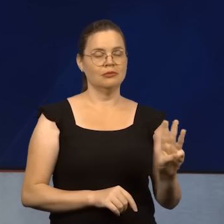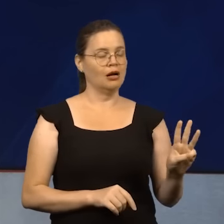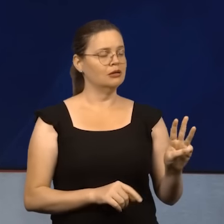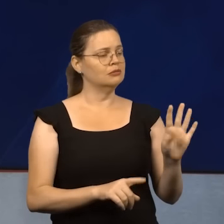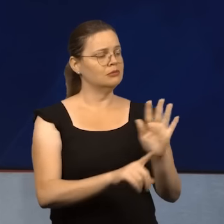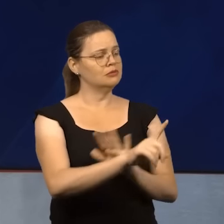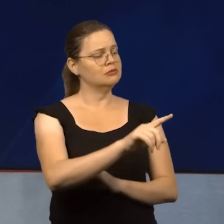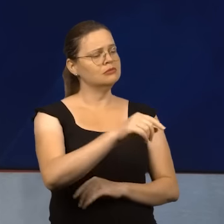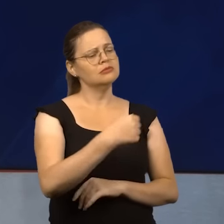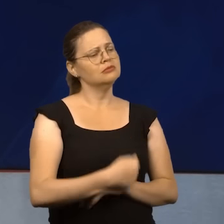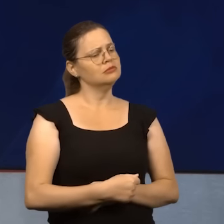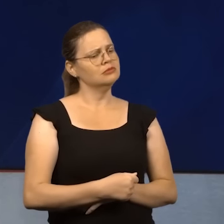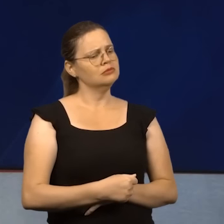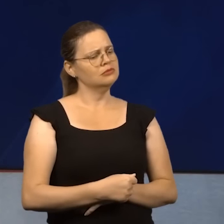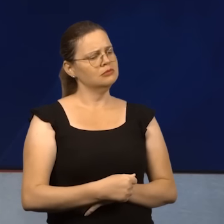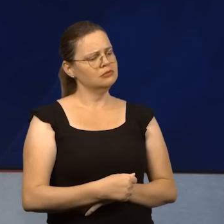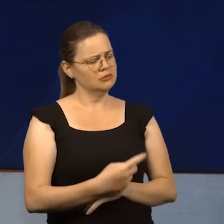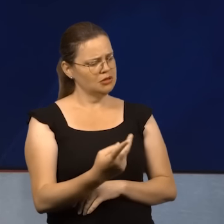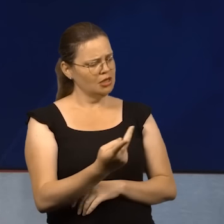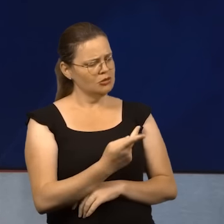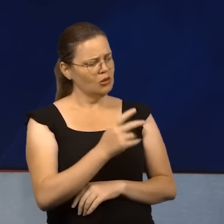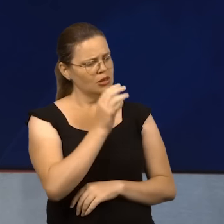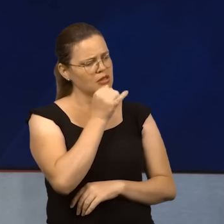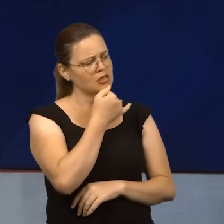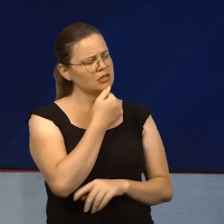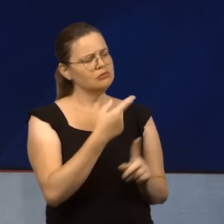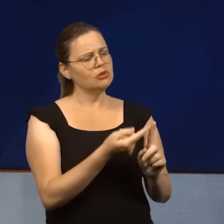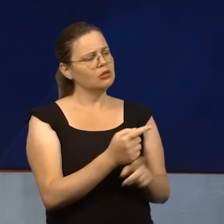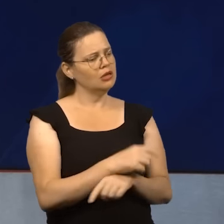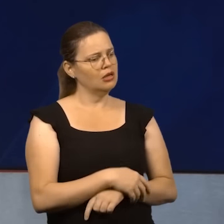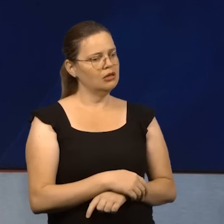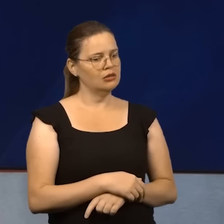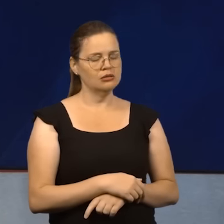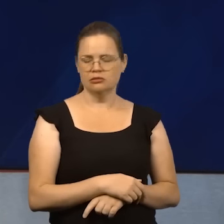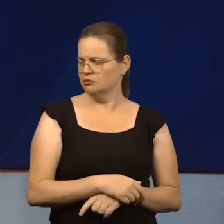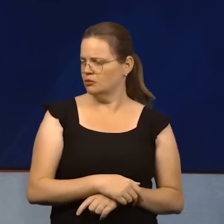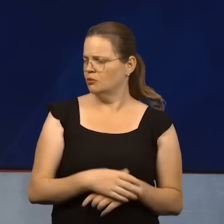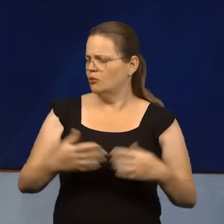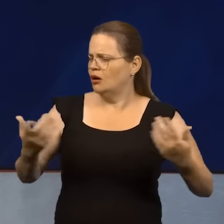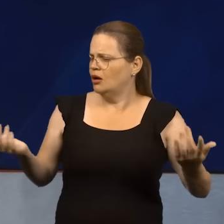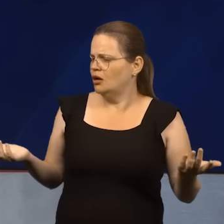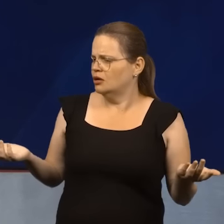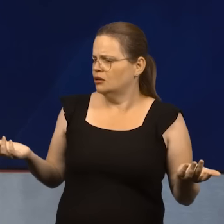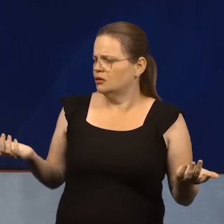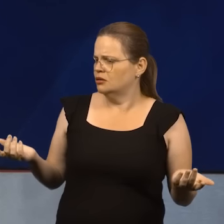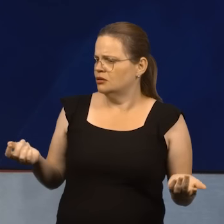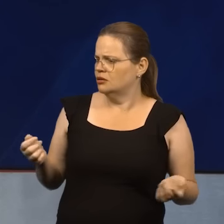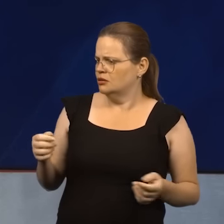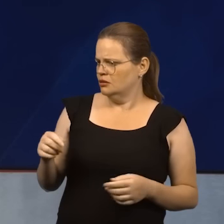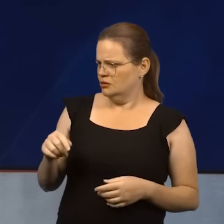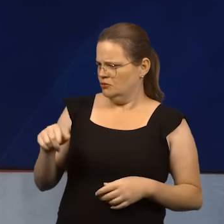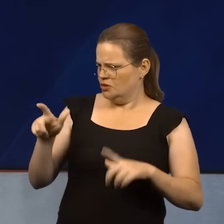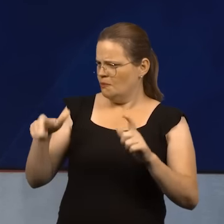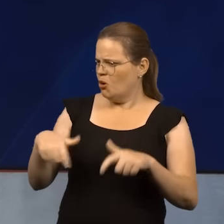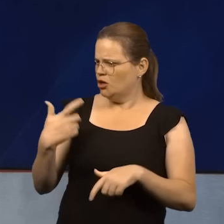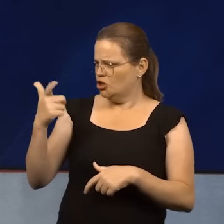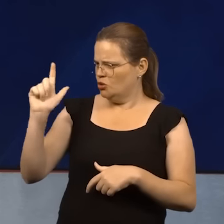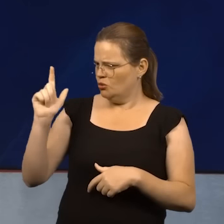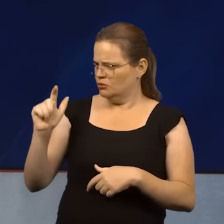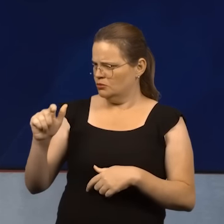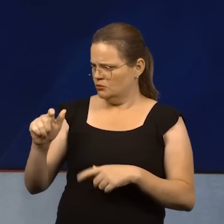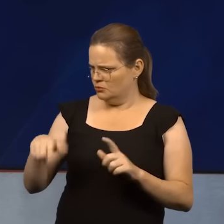O que aconteceu com vocês? E eles começaram a dizer: mas porventura você não